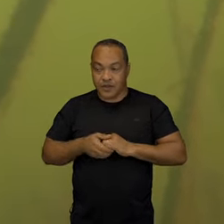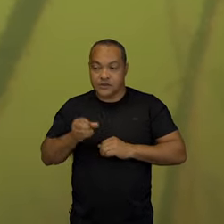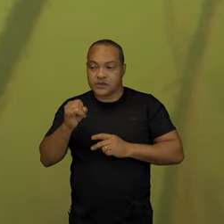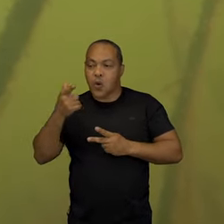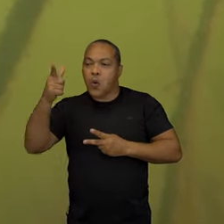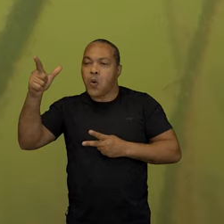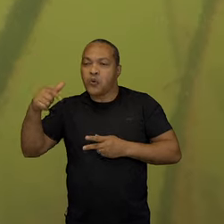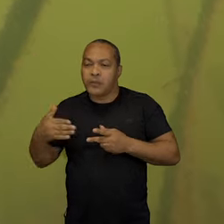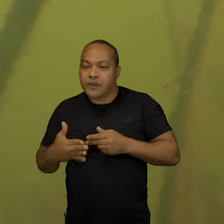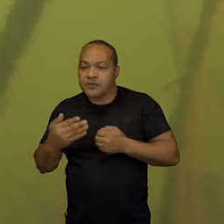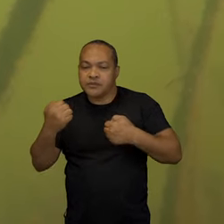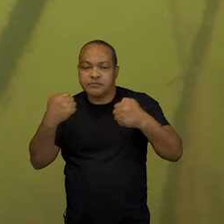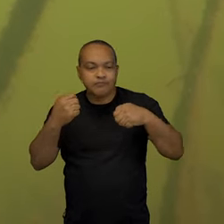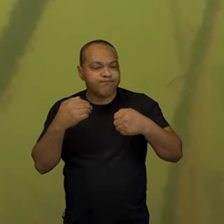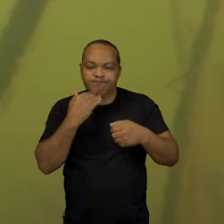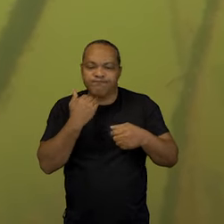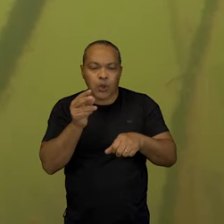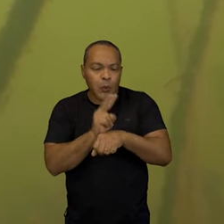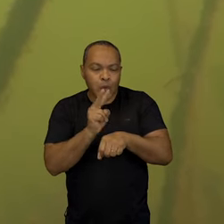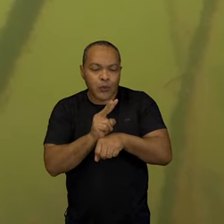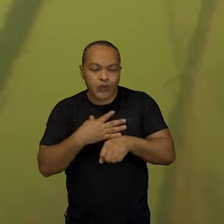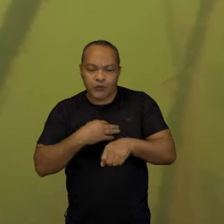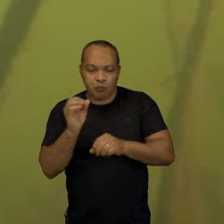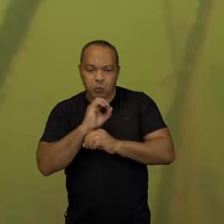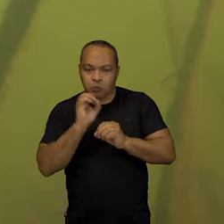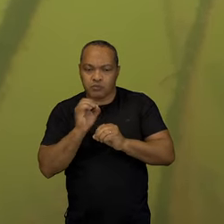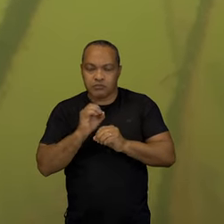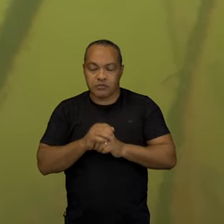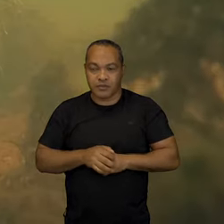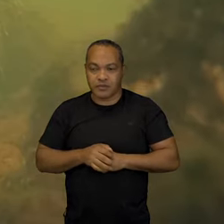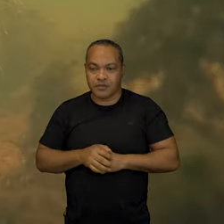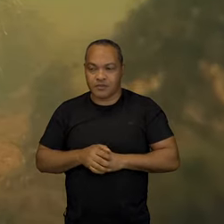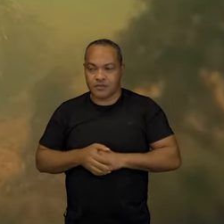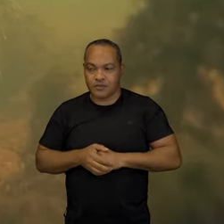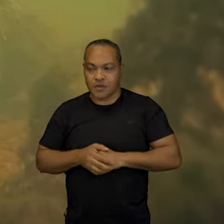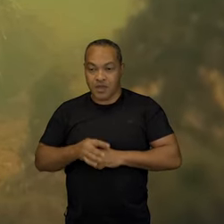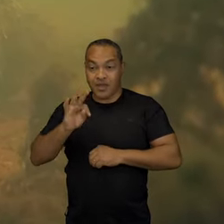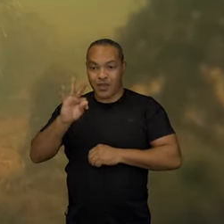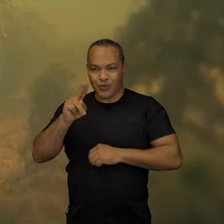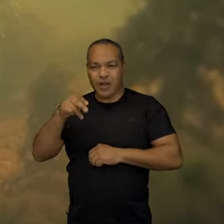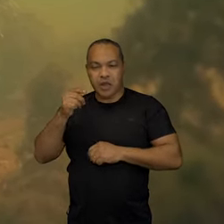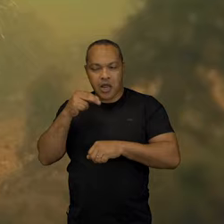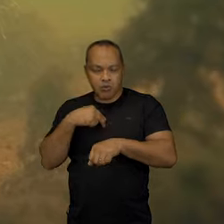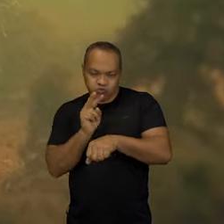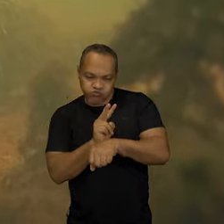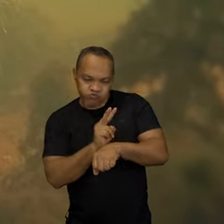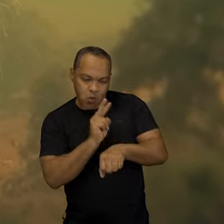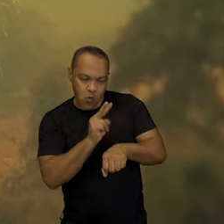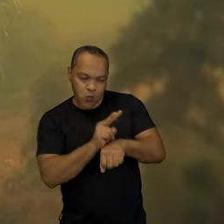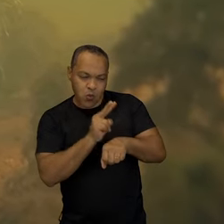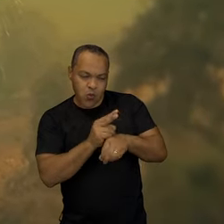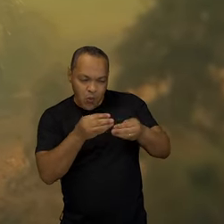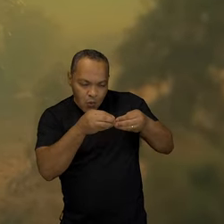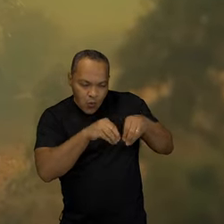Enquanto muitos peixes nativos não cuidam de seus filhotes, os tucunarés protegem os ovos